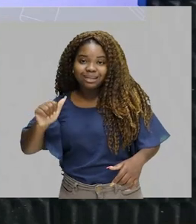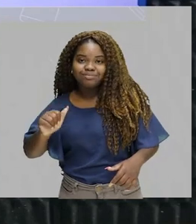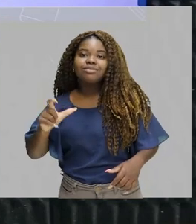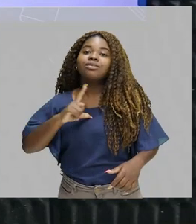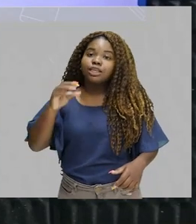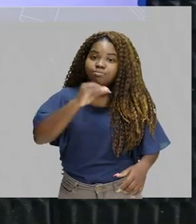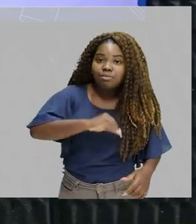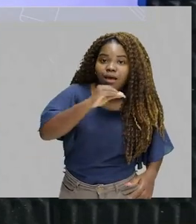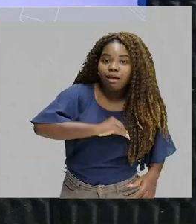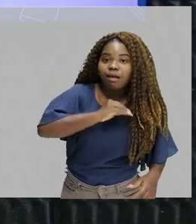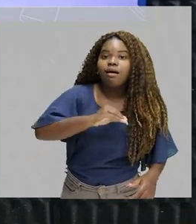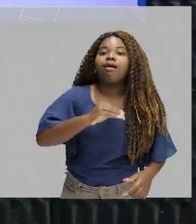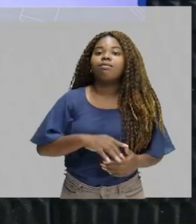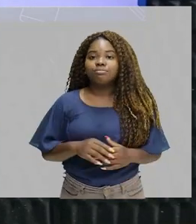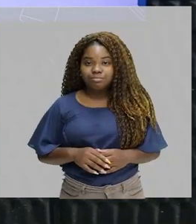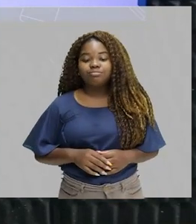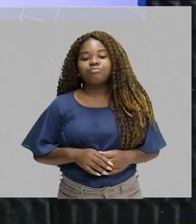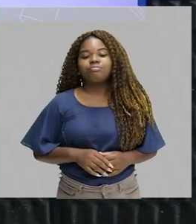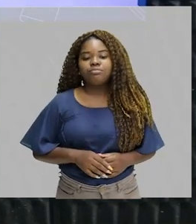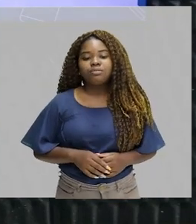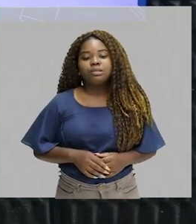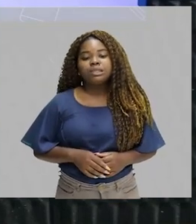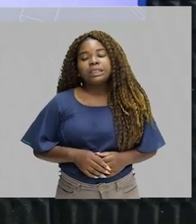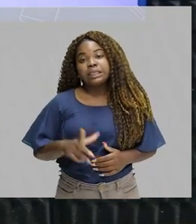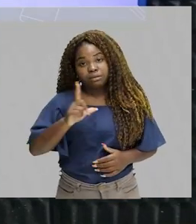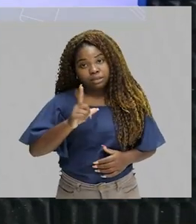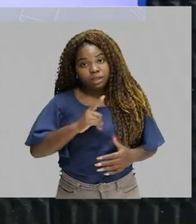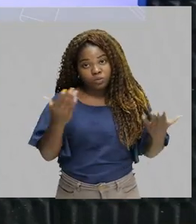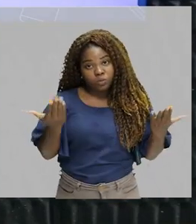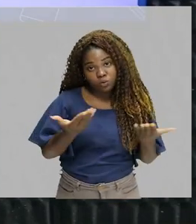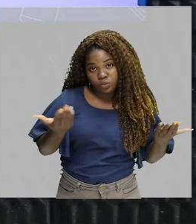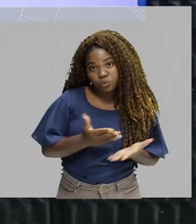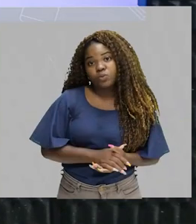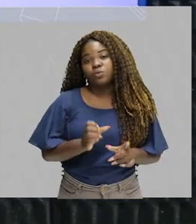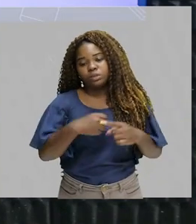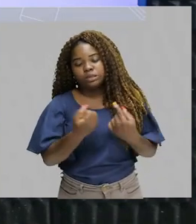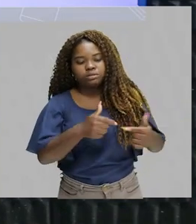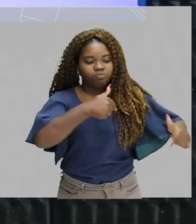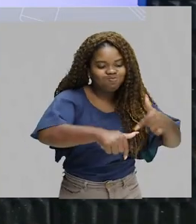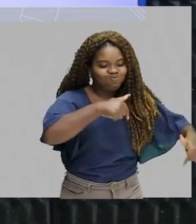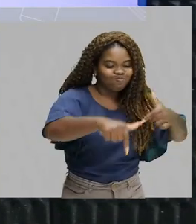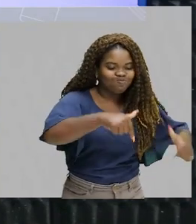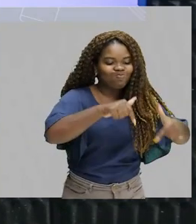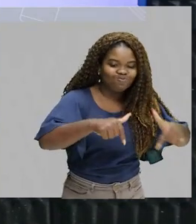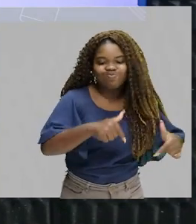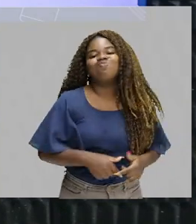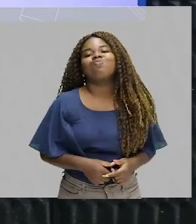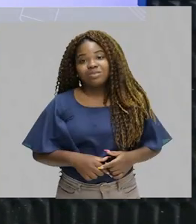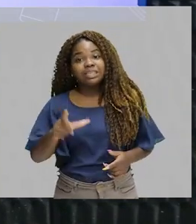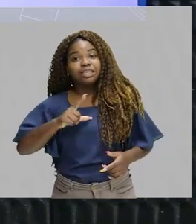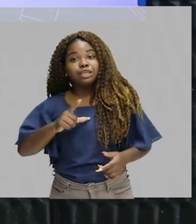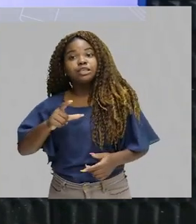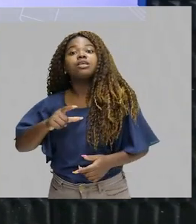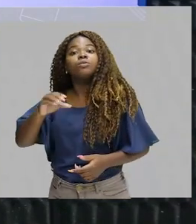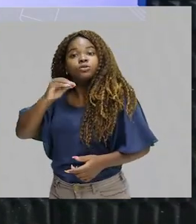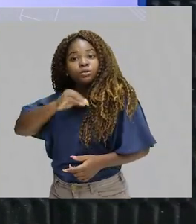salário que é o modelo que a gente se acostumou né na nossa sociedade a gente trabalha em troco de uma quantidade de dinheiro que a gente